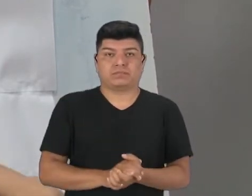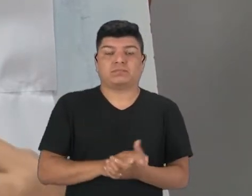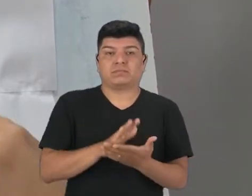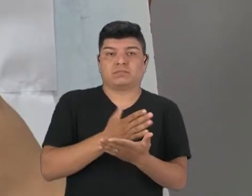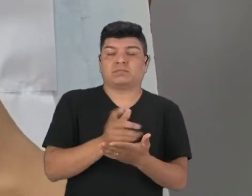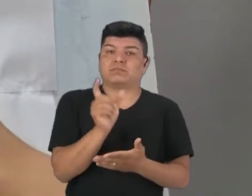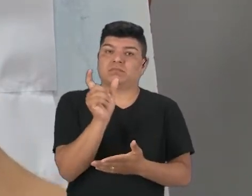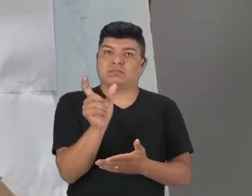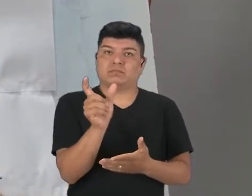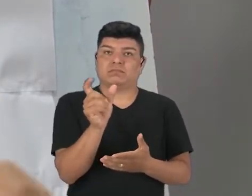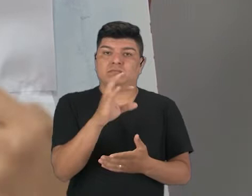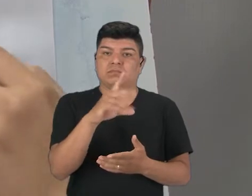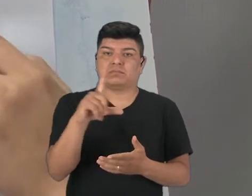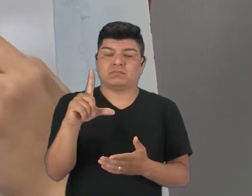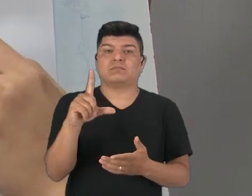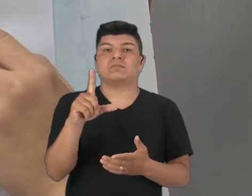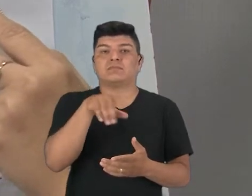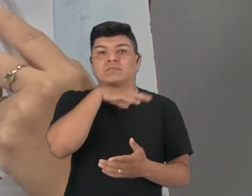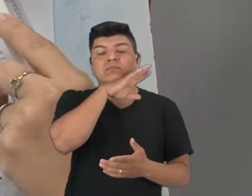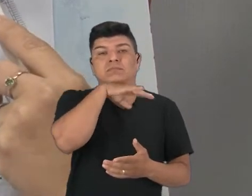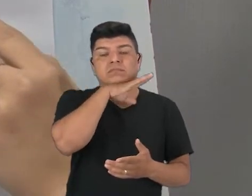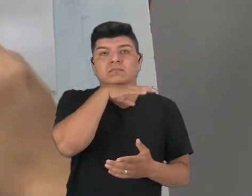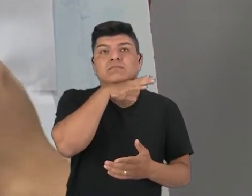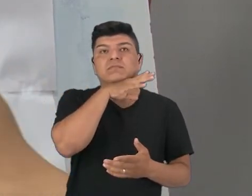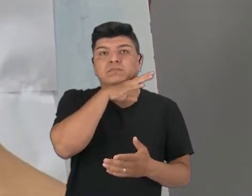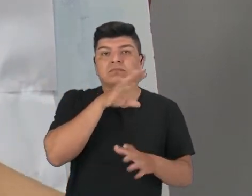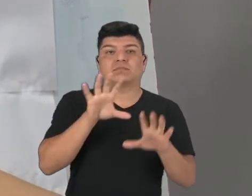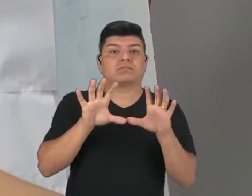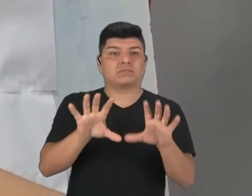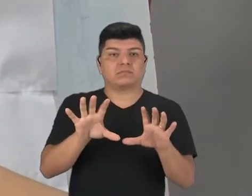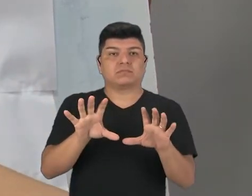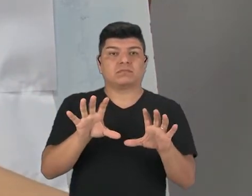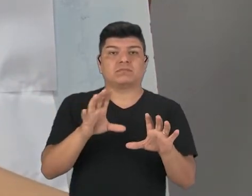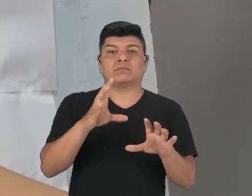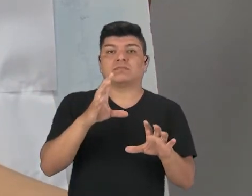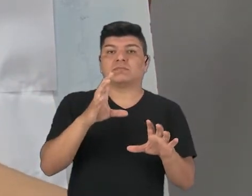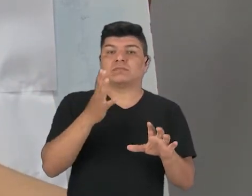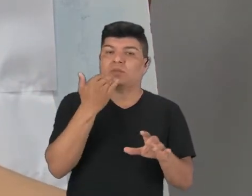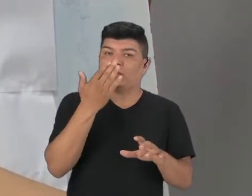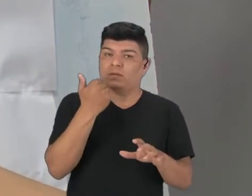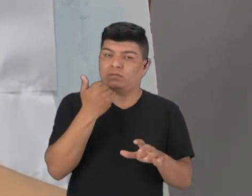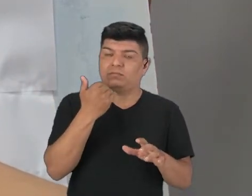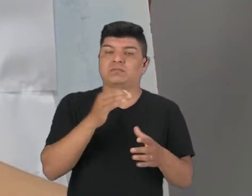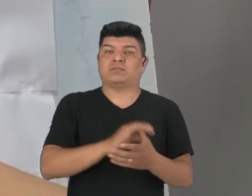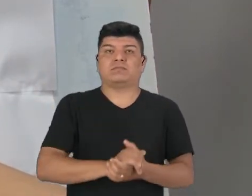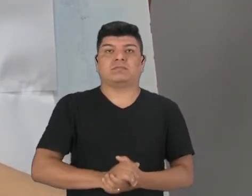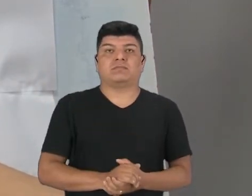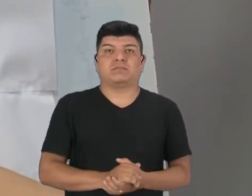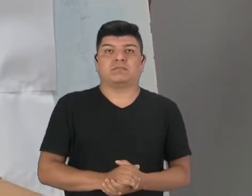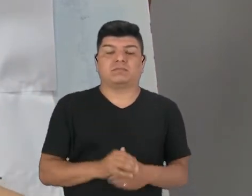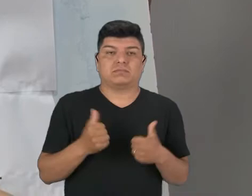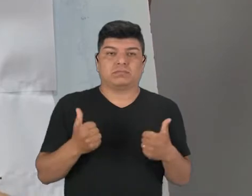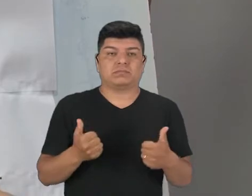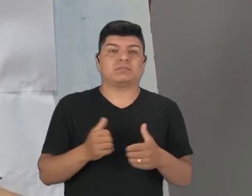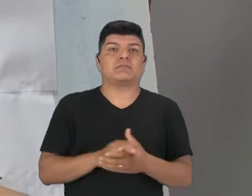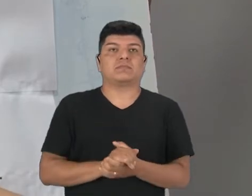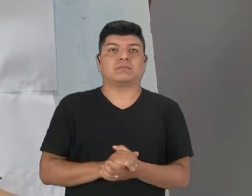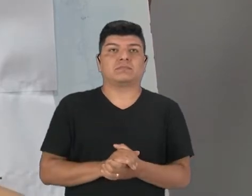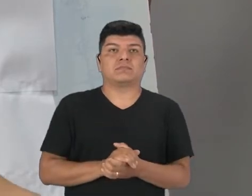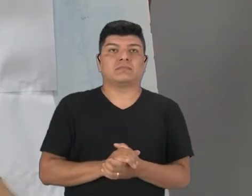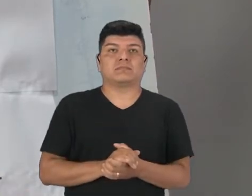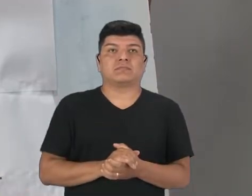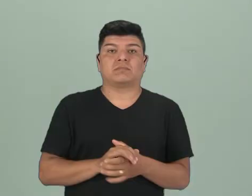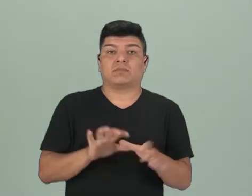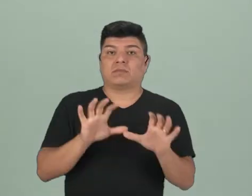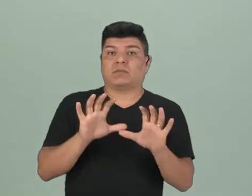não fazem parte da classificação dos animais de acordo com a sua alimentação, tá? De acordo com